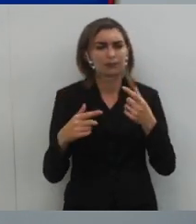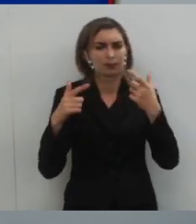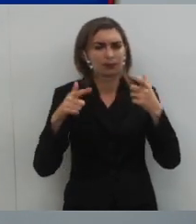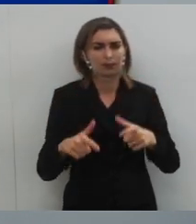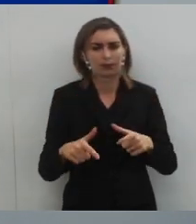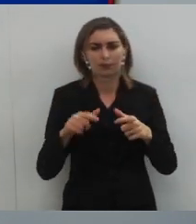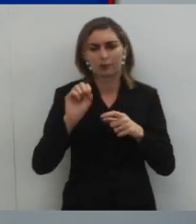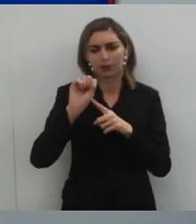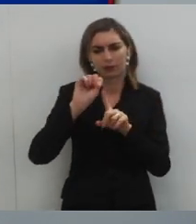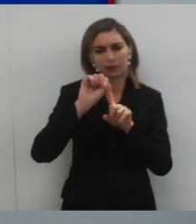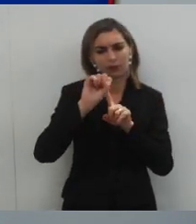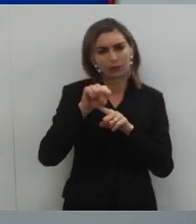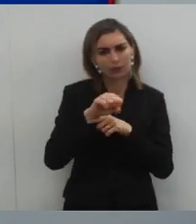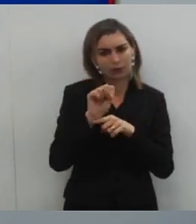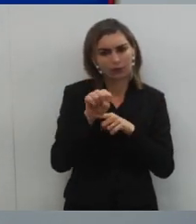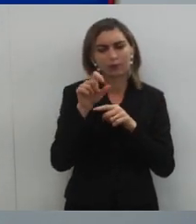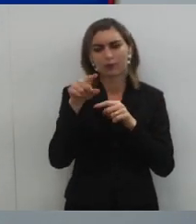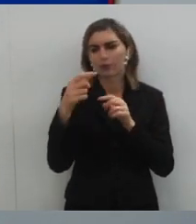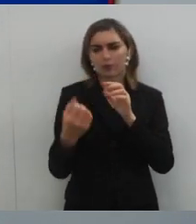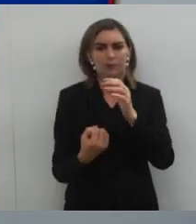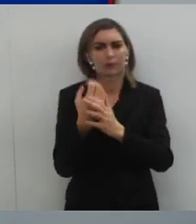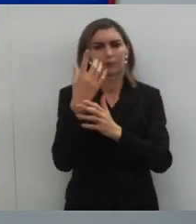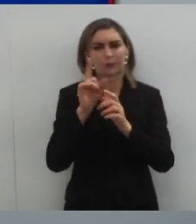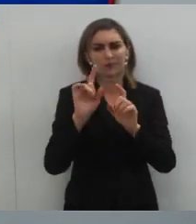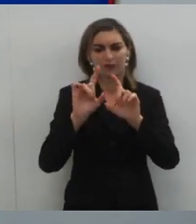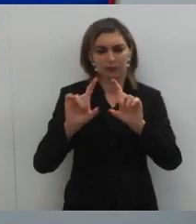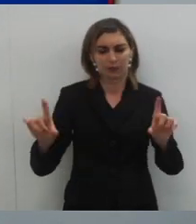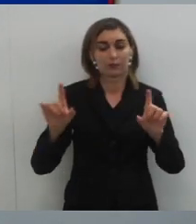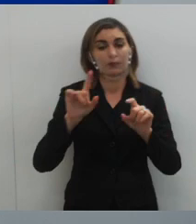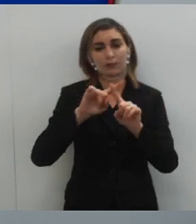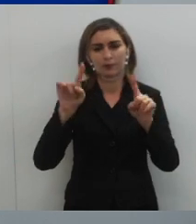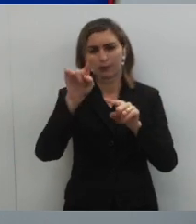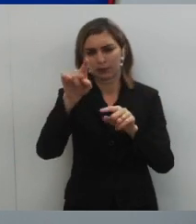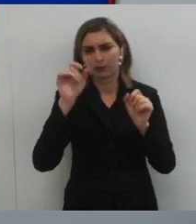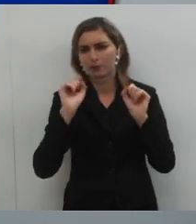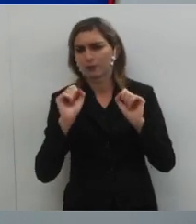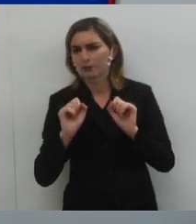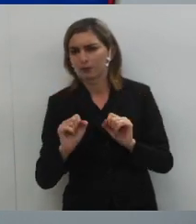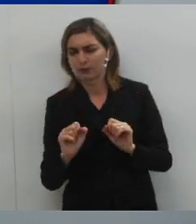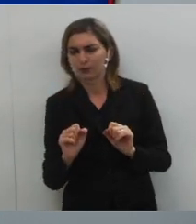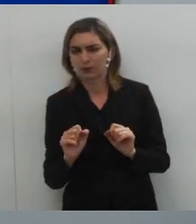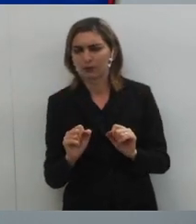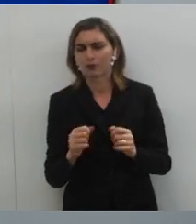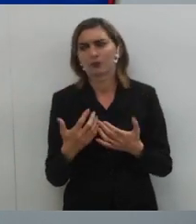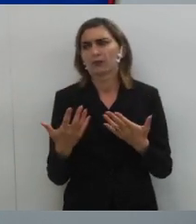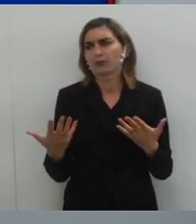onde o sujeito ele não aparece, mas que você pode